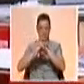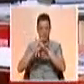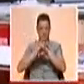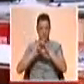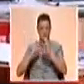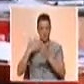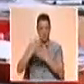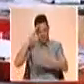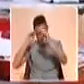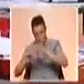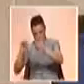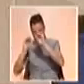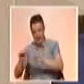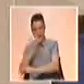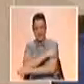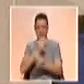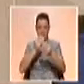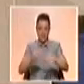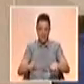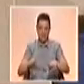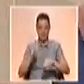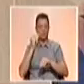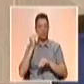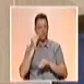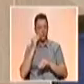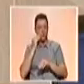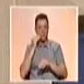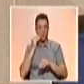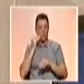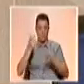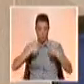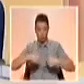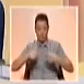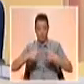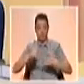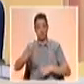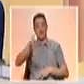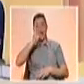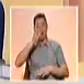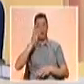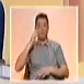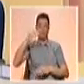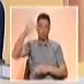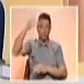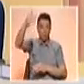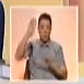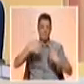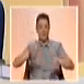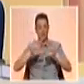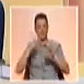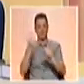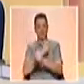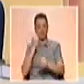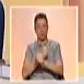de educarem as crianças como consumidoras de água no futuro e a forma como devem consumir. Vocês têm feito um trabalho